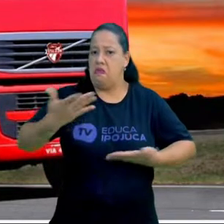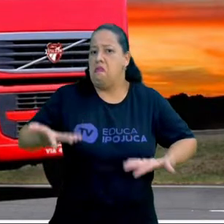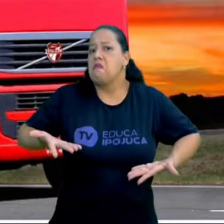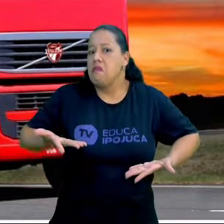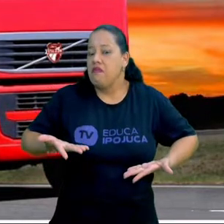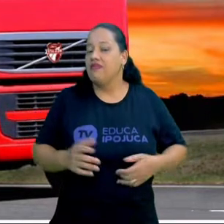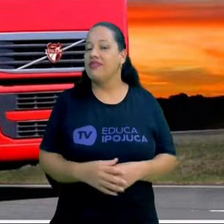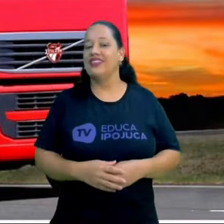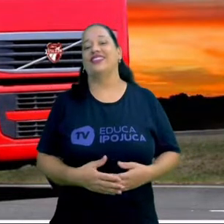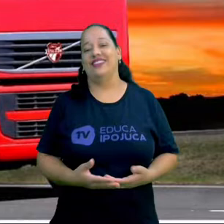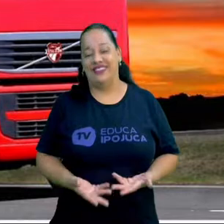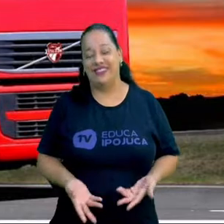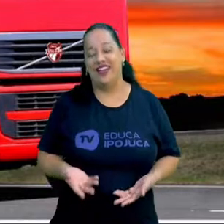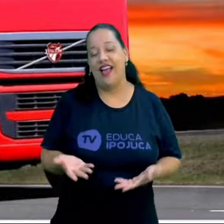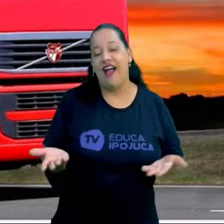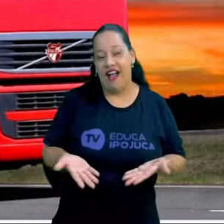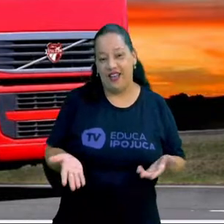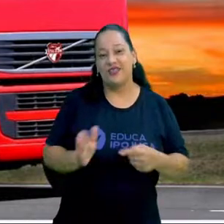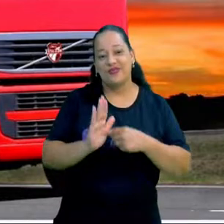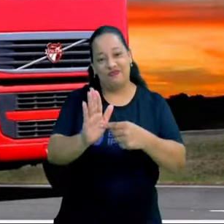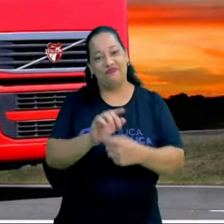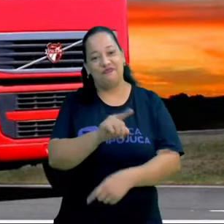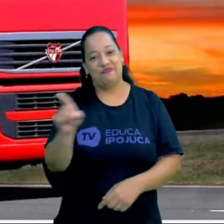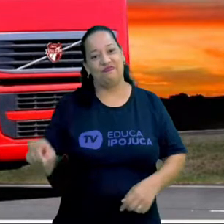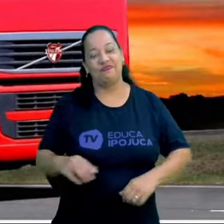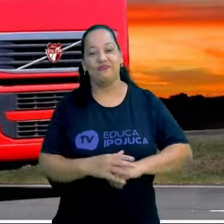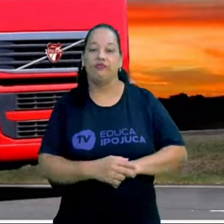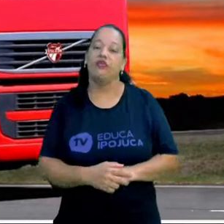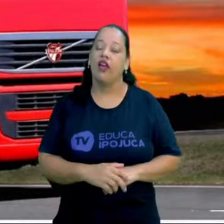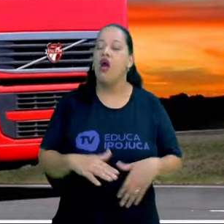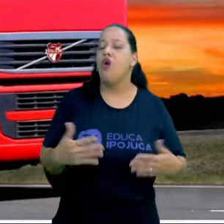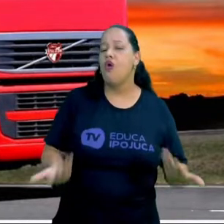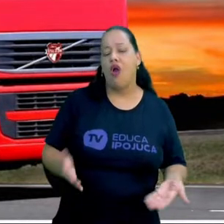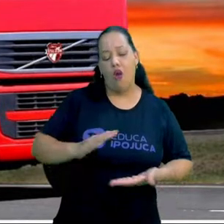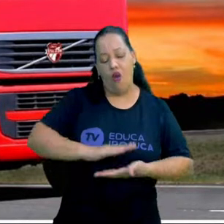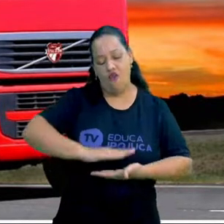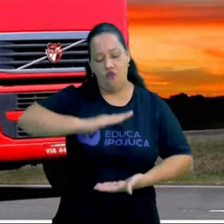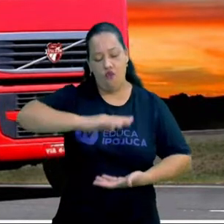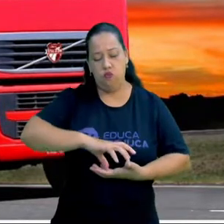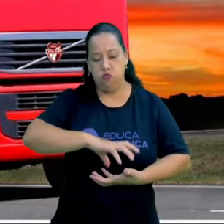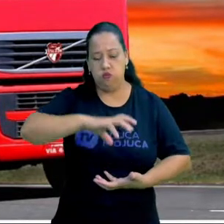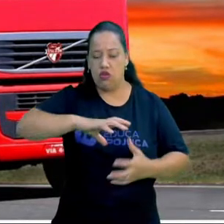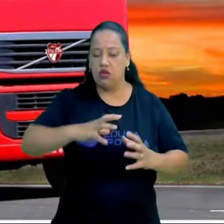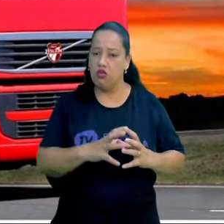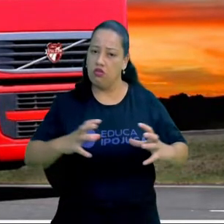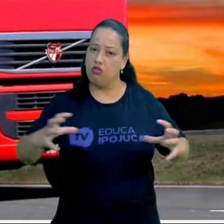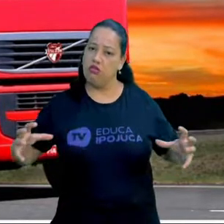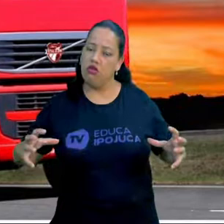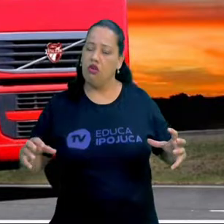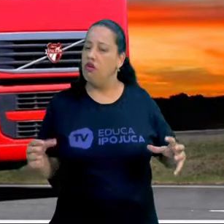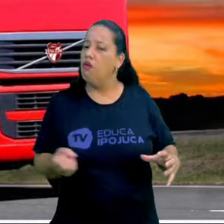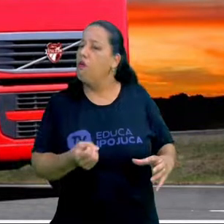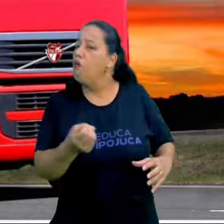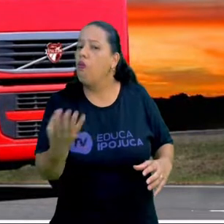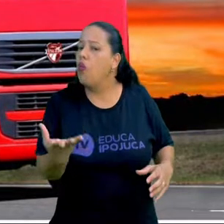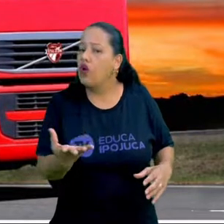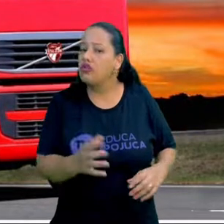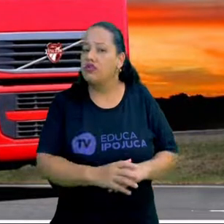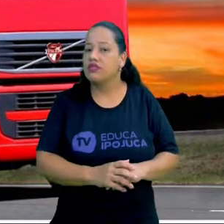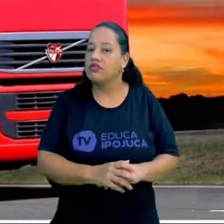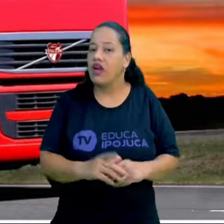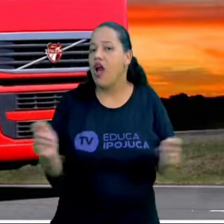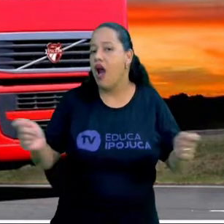identificou? Vamos lá, vou simular para você. Qual é o volume desta carreta? A capacidade